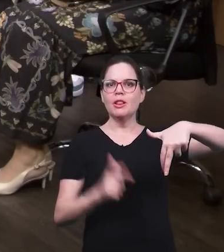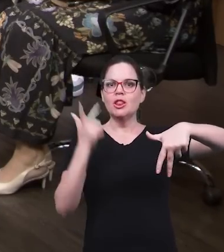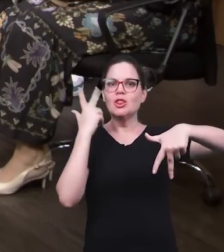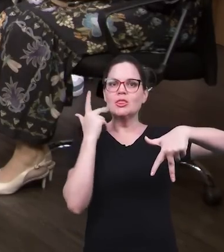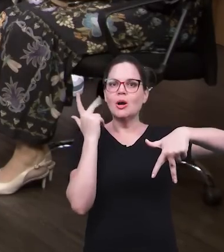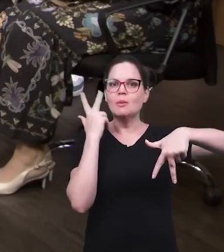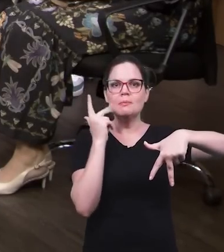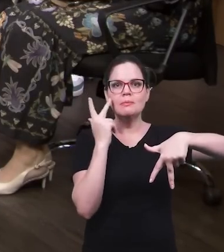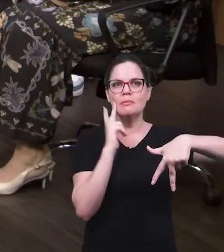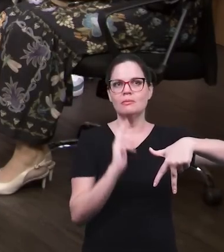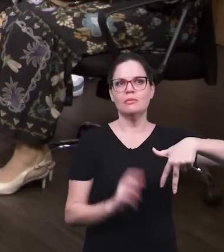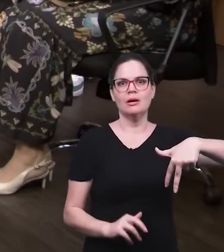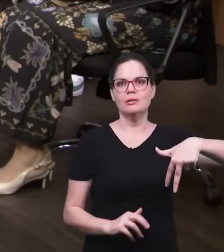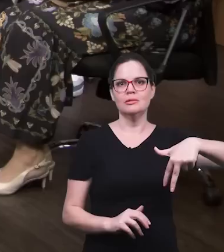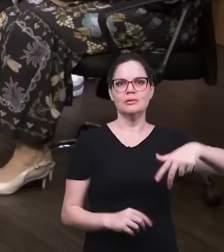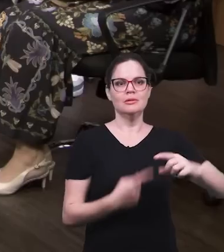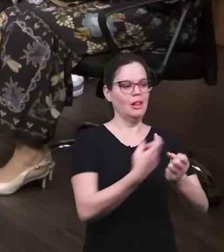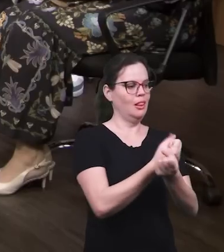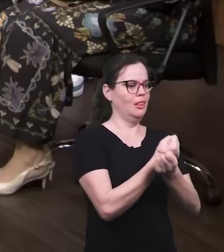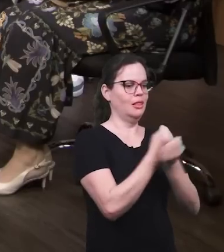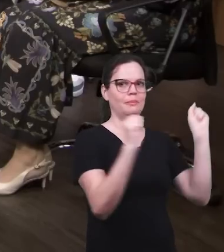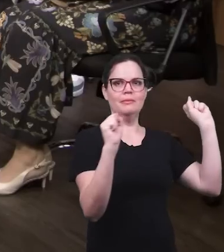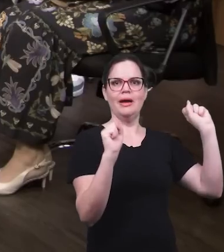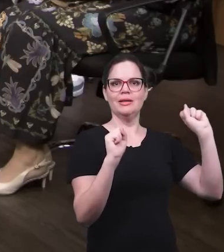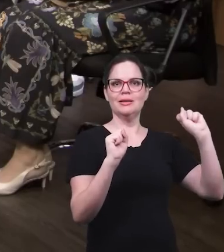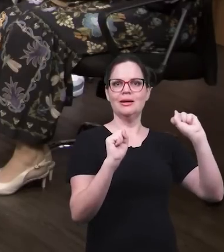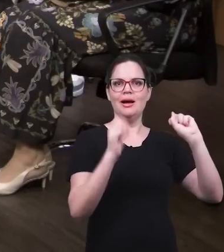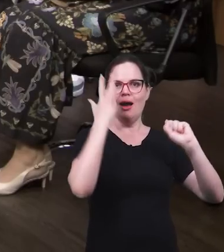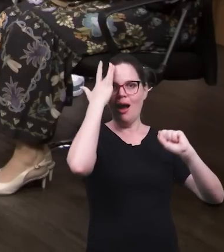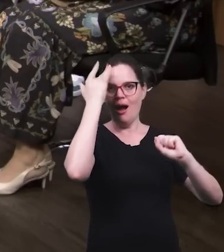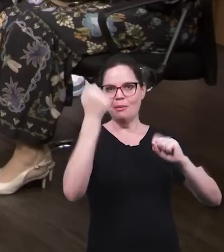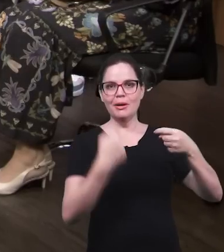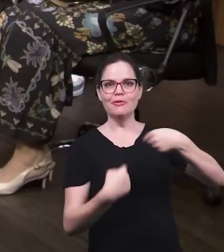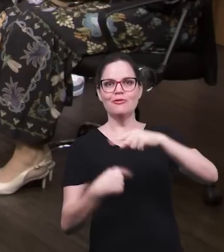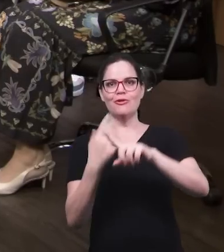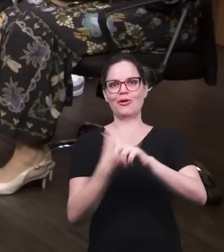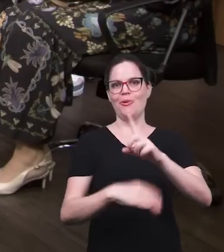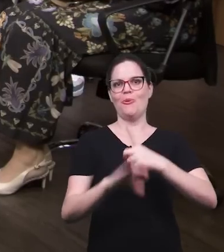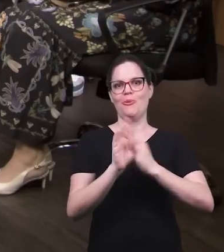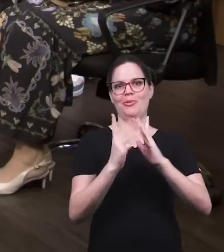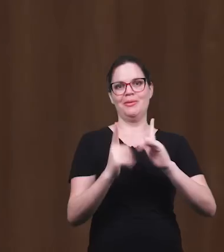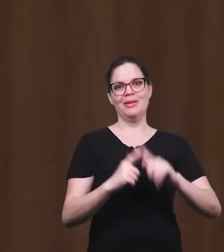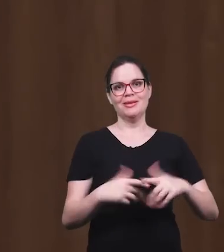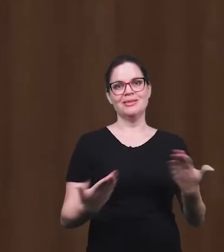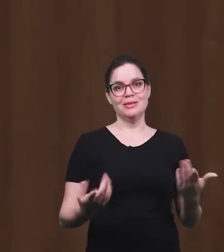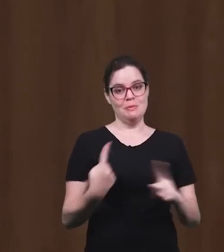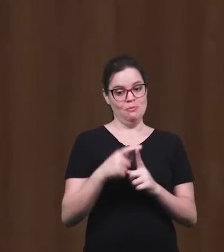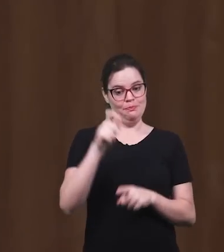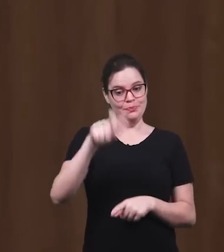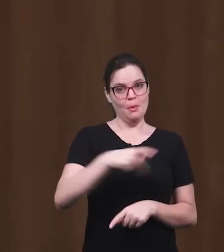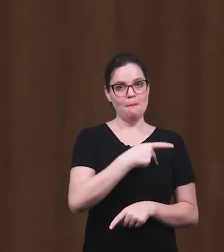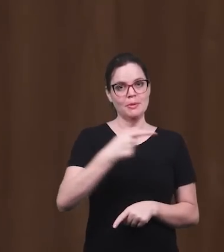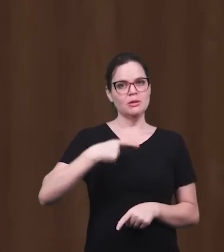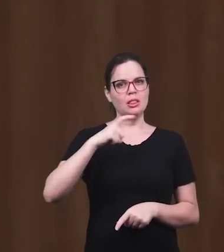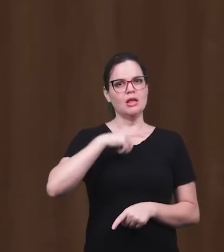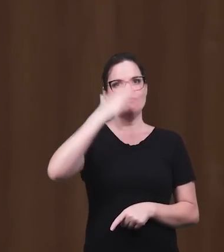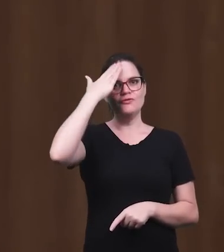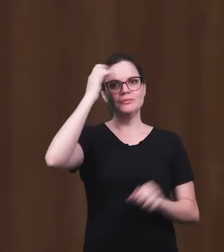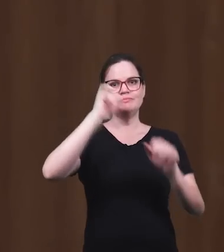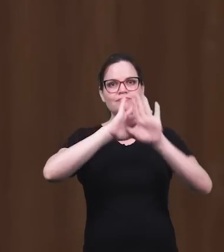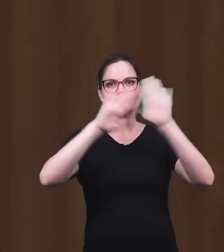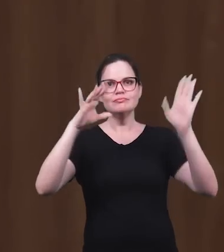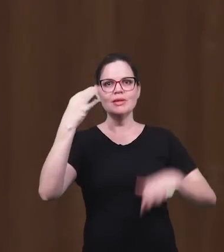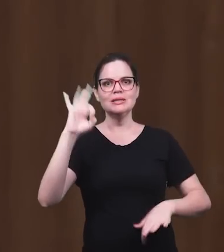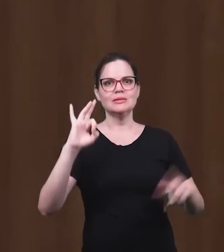Levantou e andou normal. Glória a Deus. No dia estava na igreja. Então isso é a capacidade que o Senhor